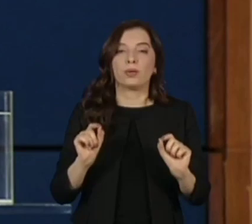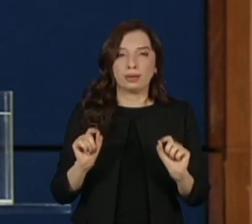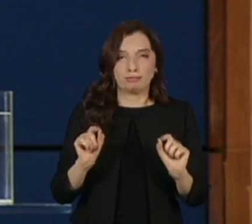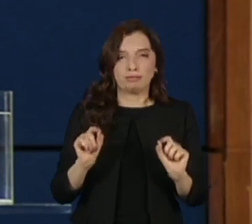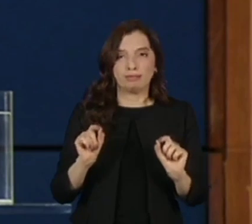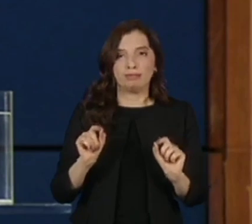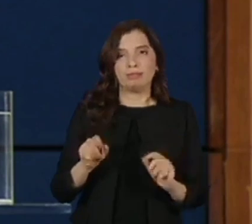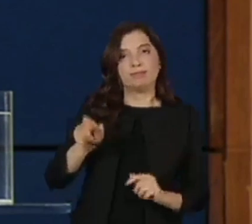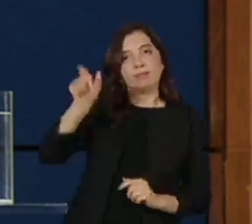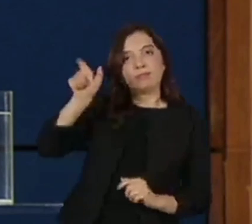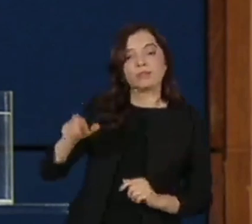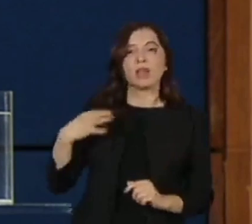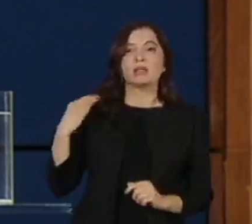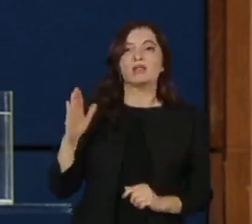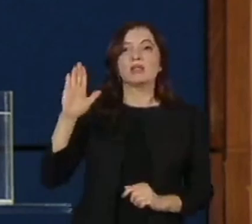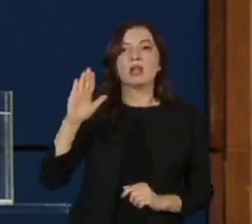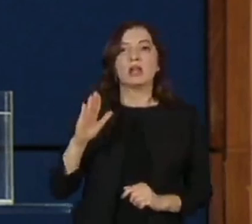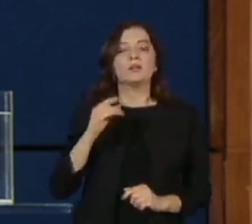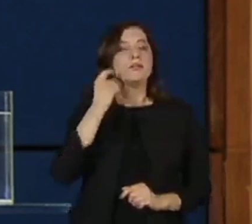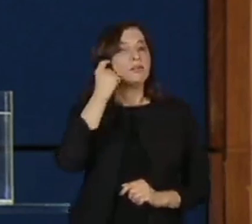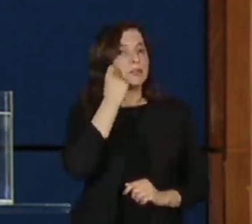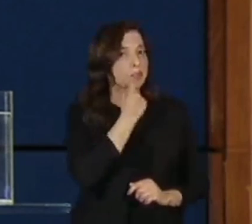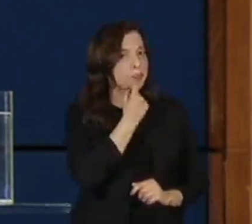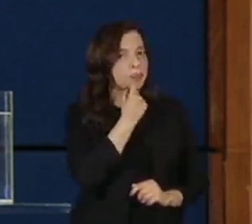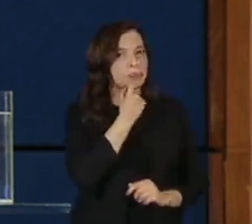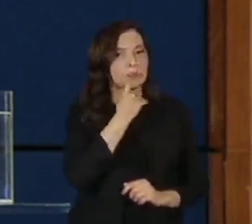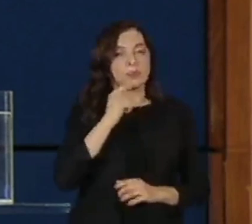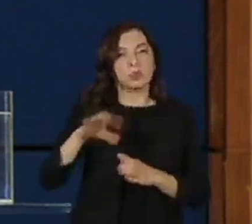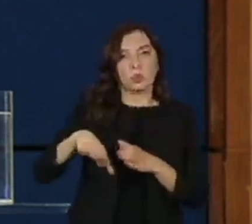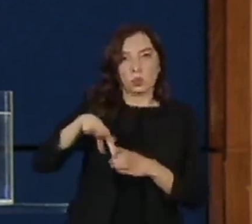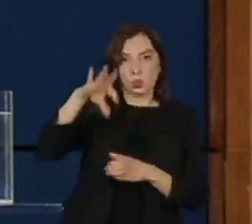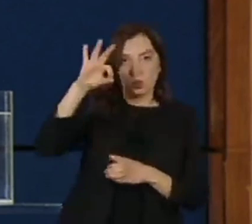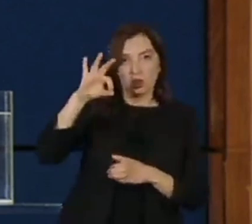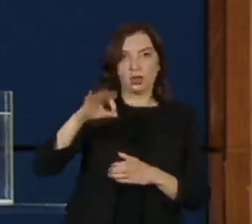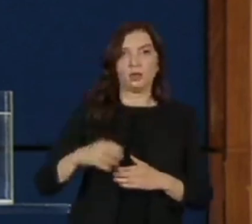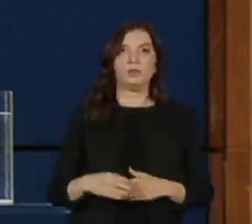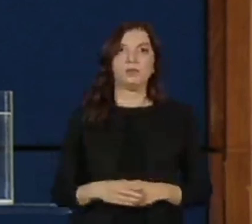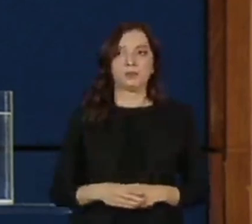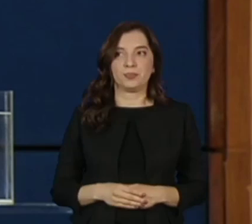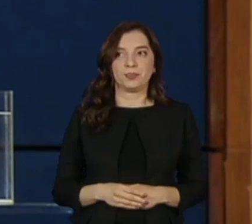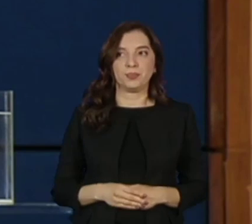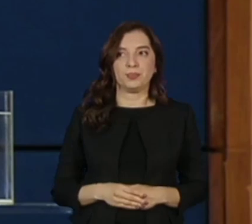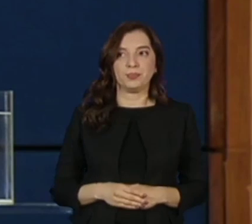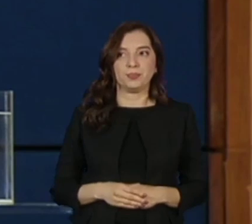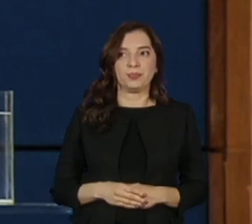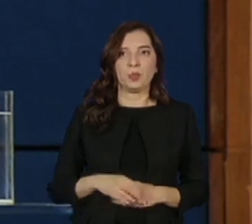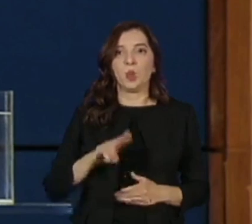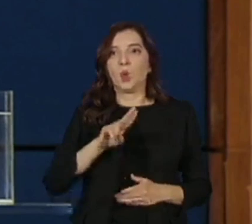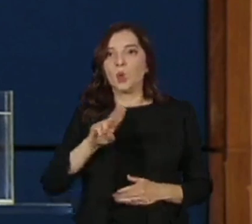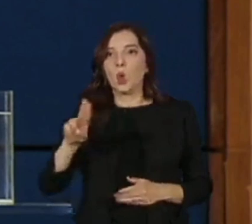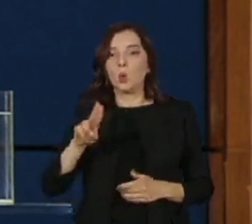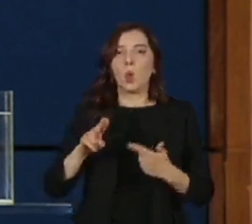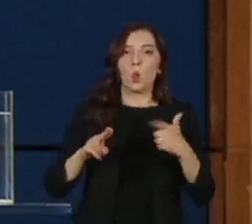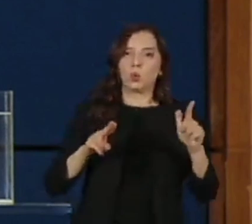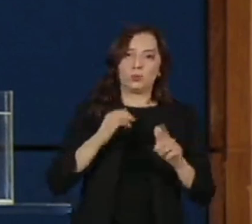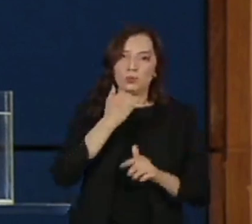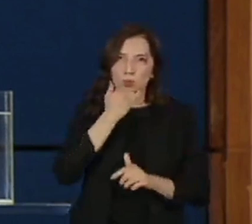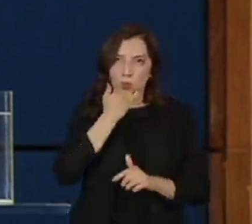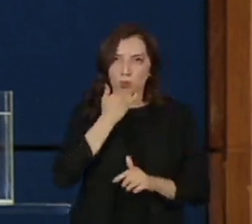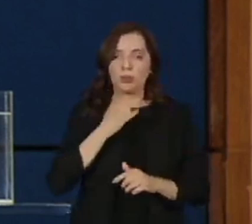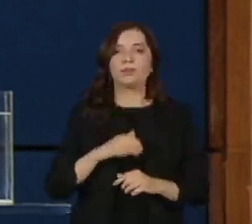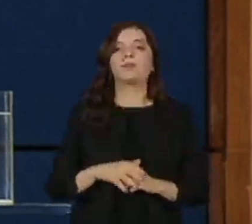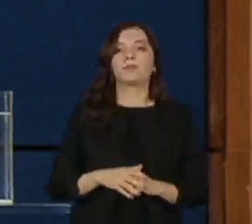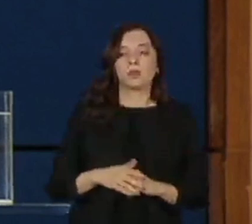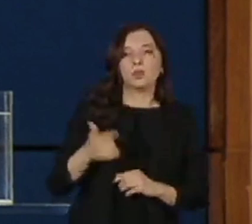vou sortear eu peço desculpa se de vez em quando um nome que não deveria aparecer aparecer ah é importante mencionar também que